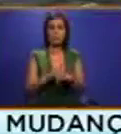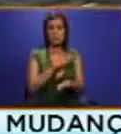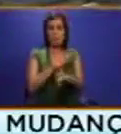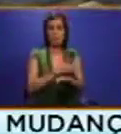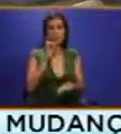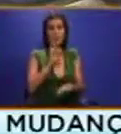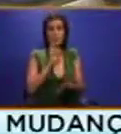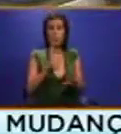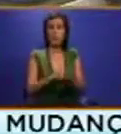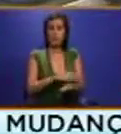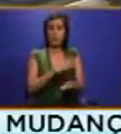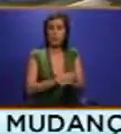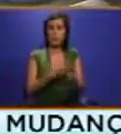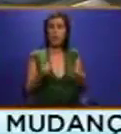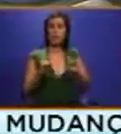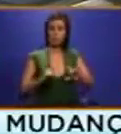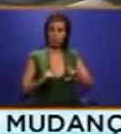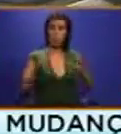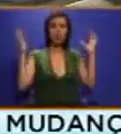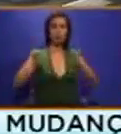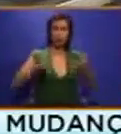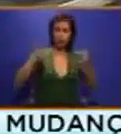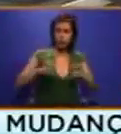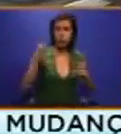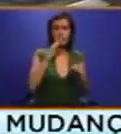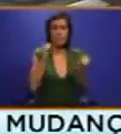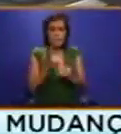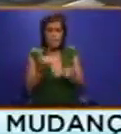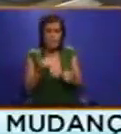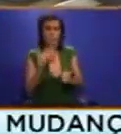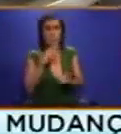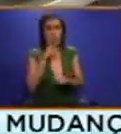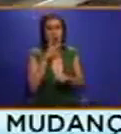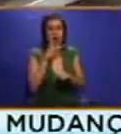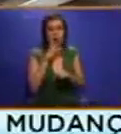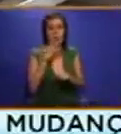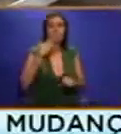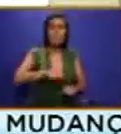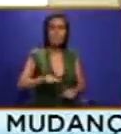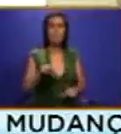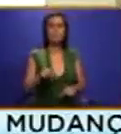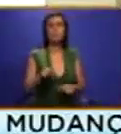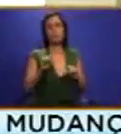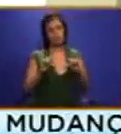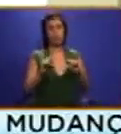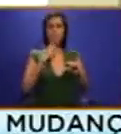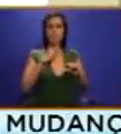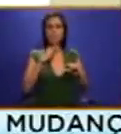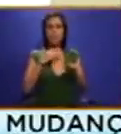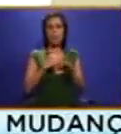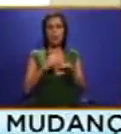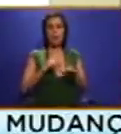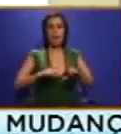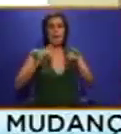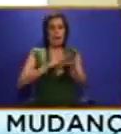é sempre importante ter umas botas de cano alto para chuva para aqueles dias mais frios sempre aqu um bocadinho mais a perna e assim com saltinho médio também para não ser